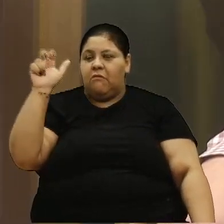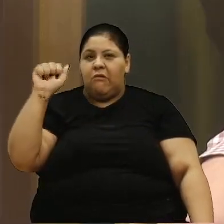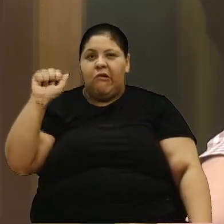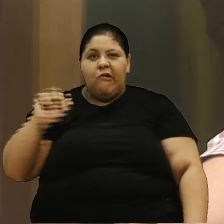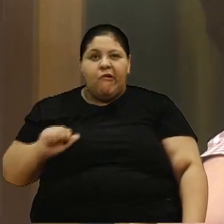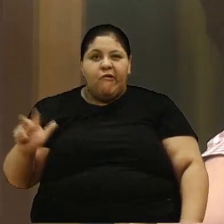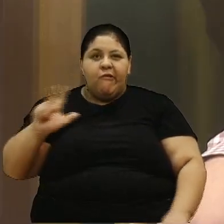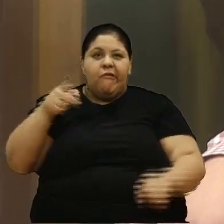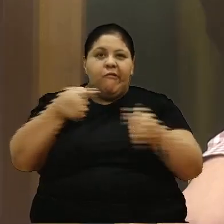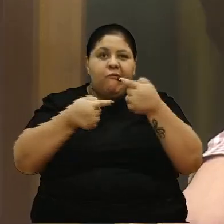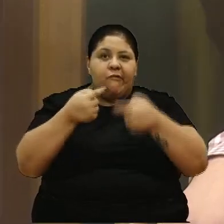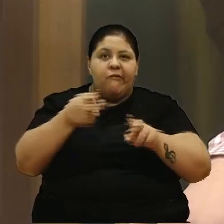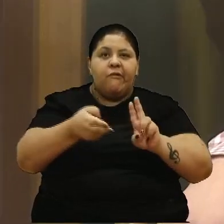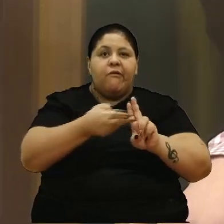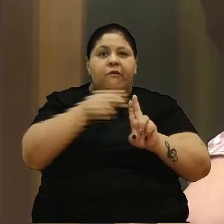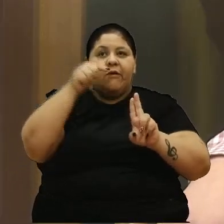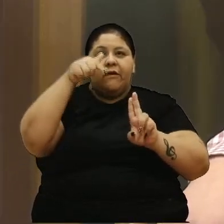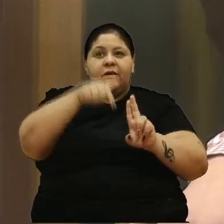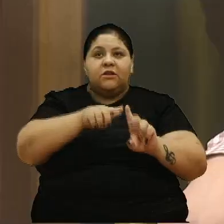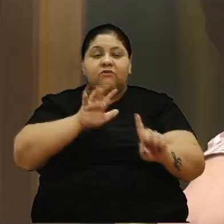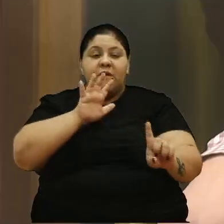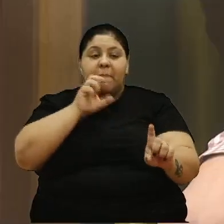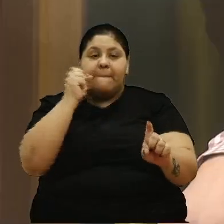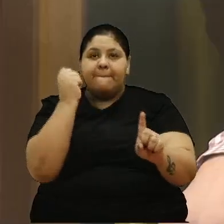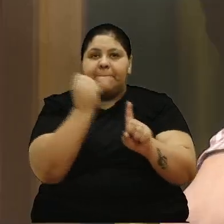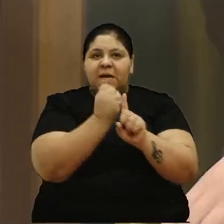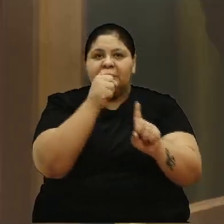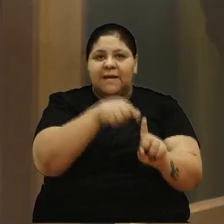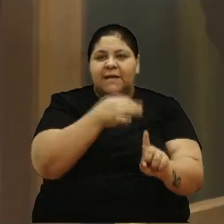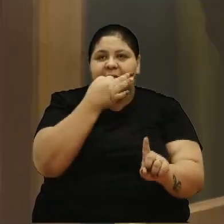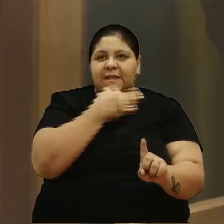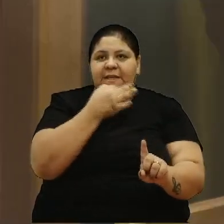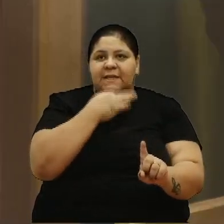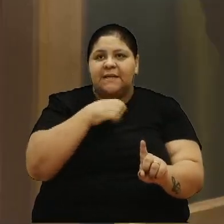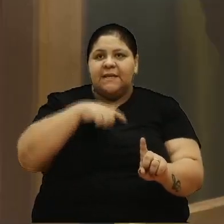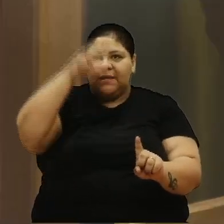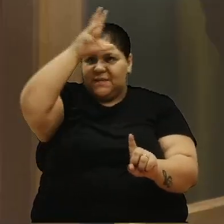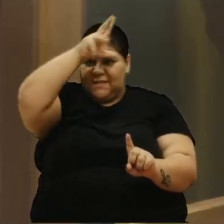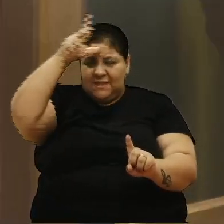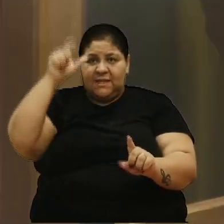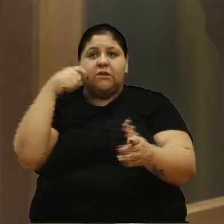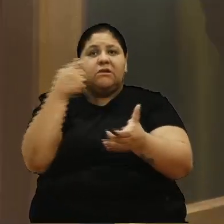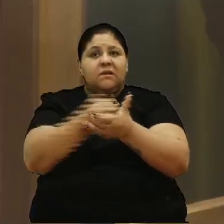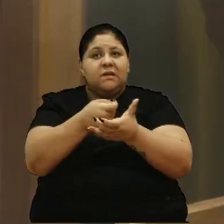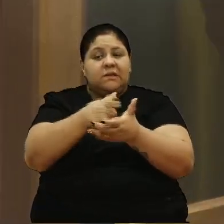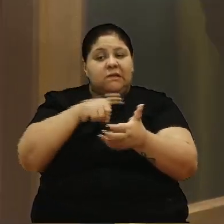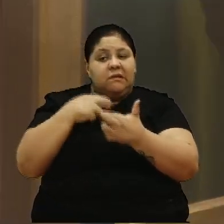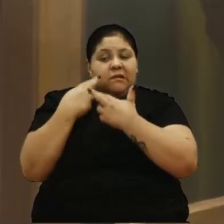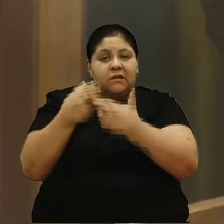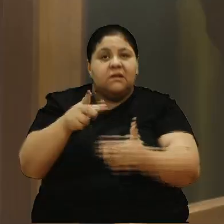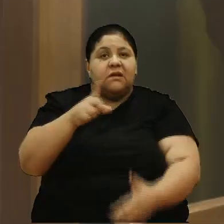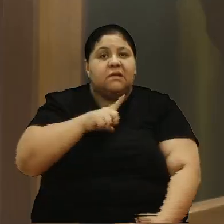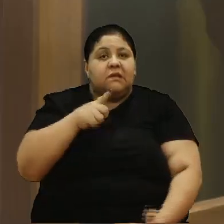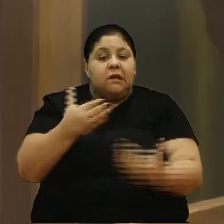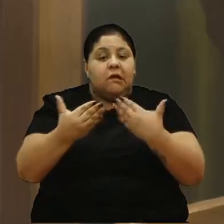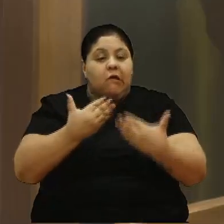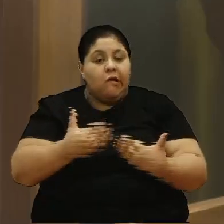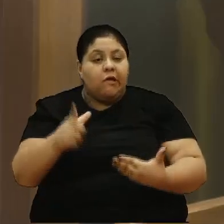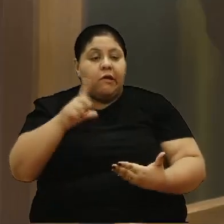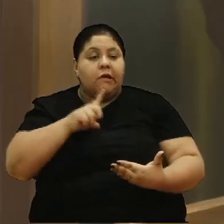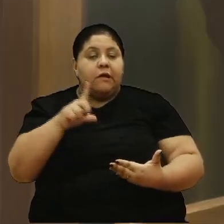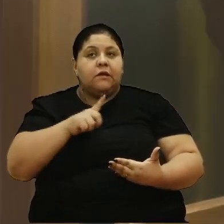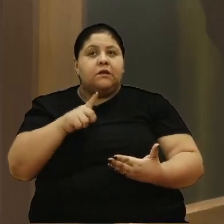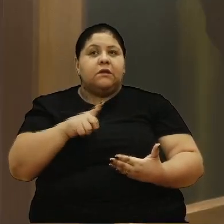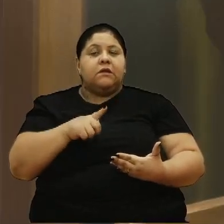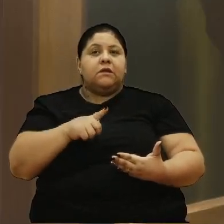falta de atualização, isso tudo vai reverberar e vai acontecer aqui no município. O município tem obrigação? Tem. Tem responsabilidade? Tem. Só que nós temos que analisar que existe uma crise